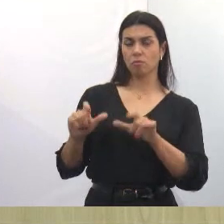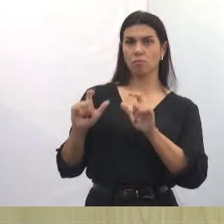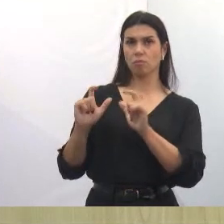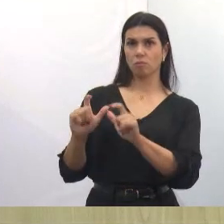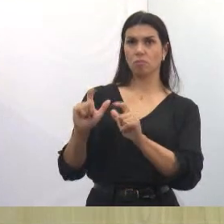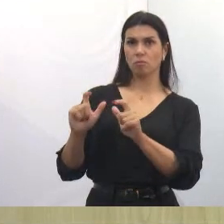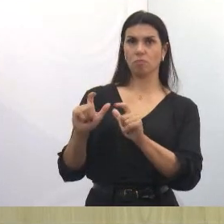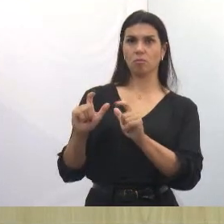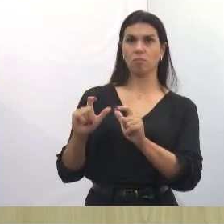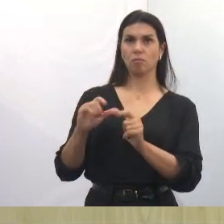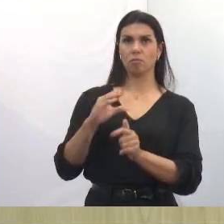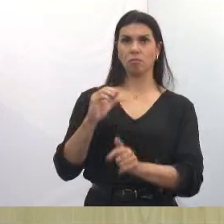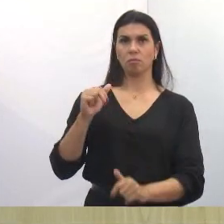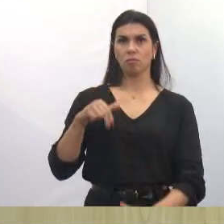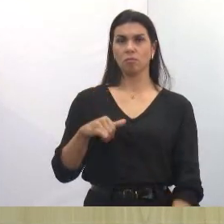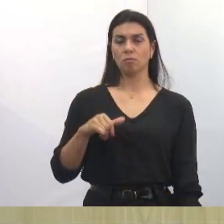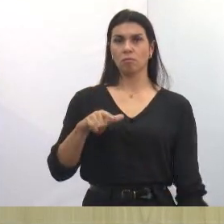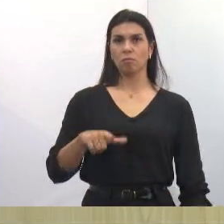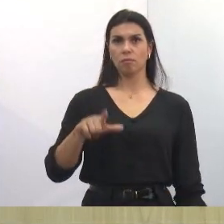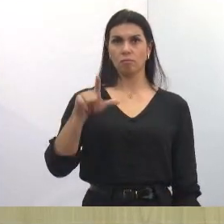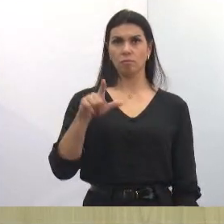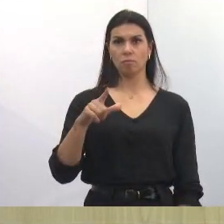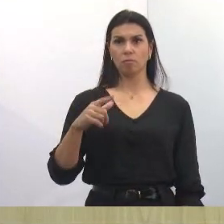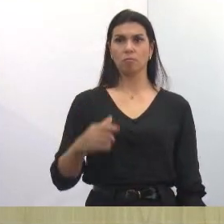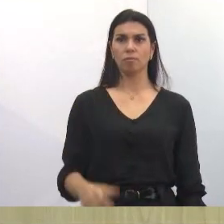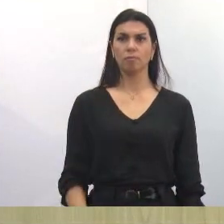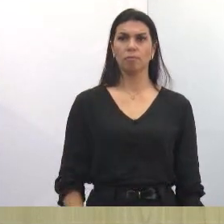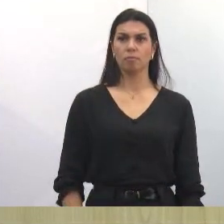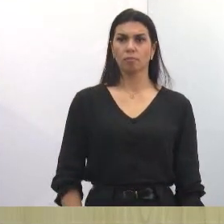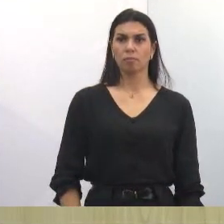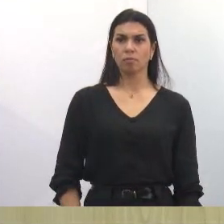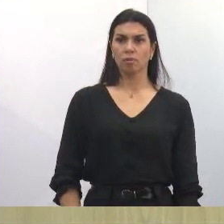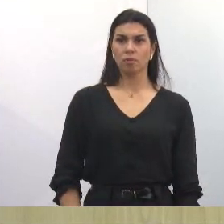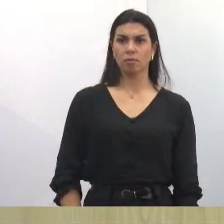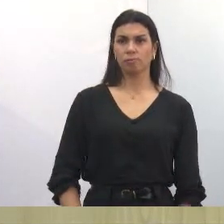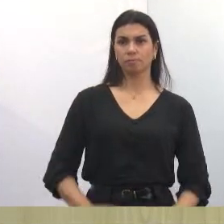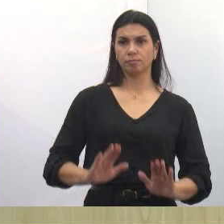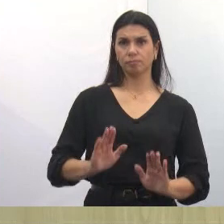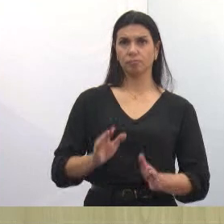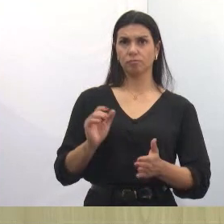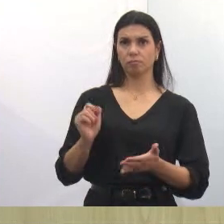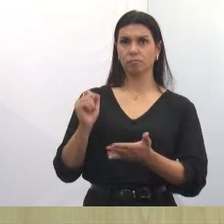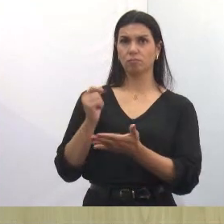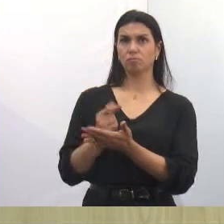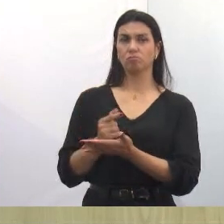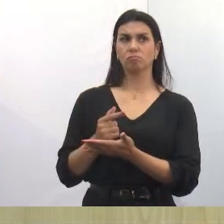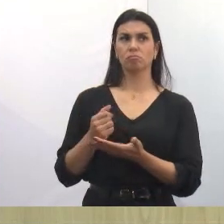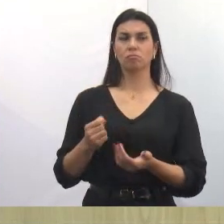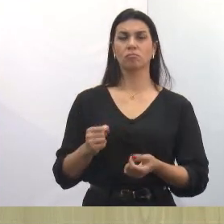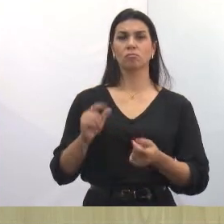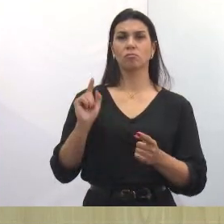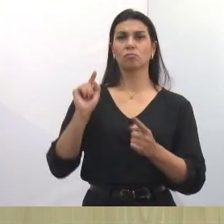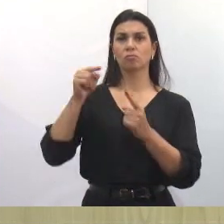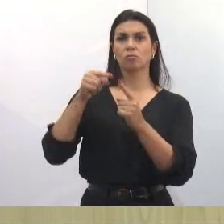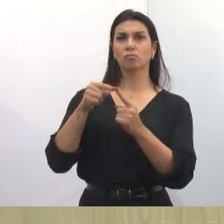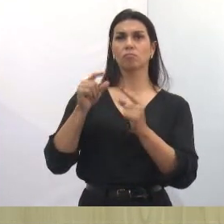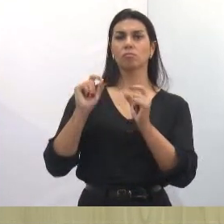animais em dois depósitos distintos foram comprados com qual finalidade?